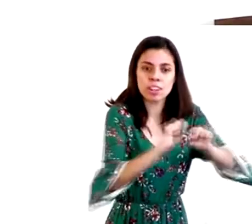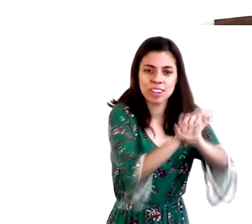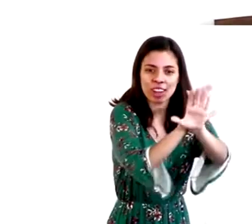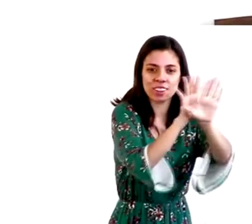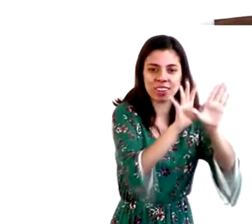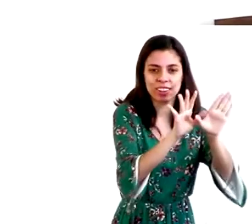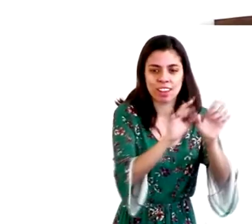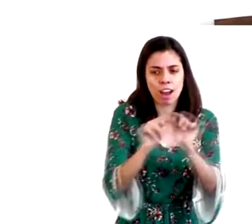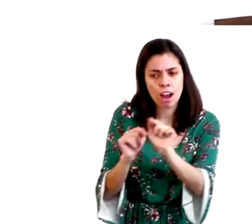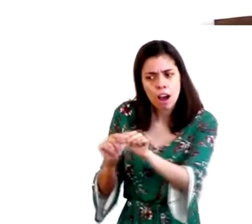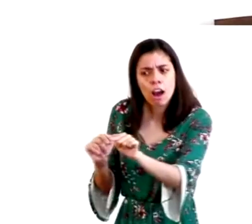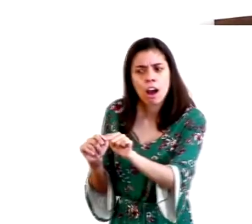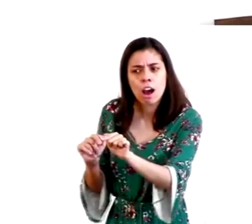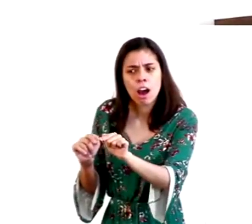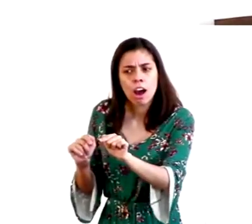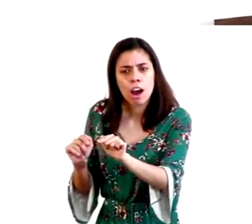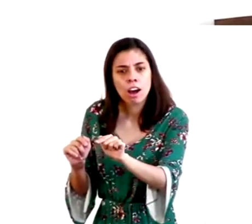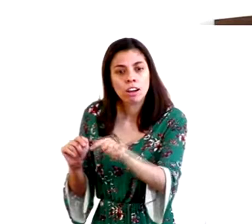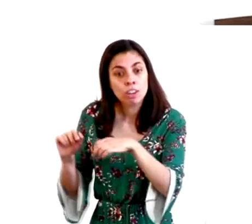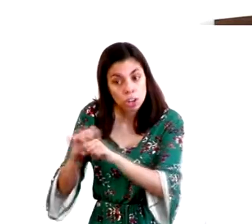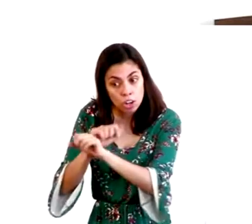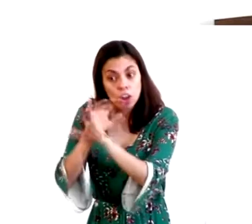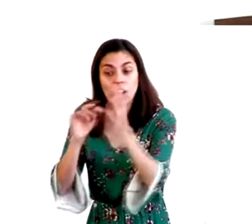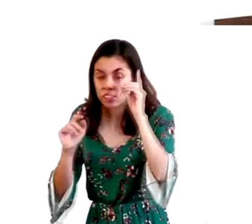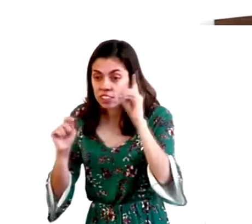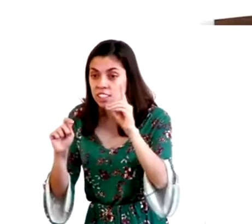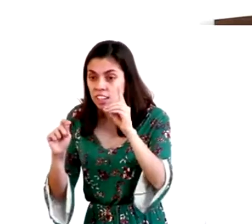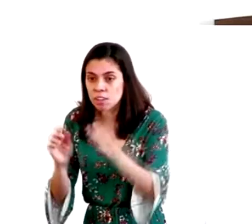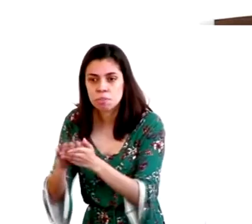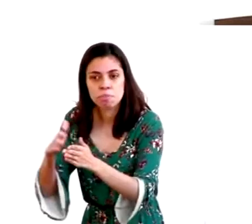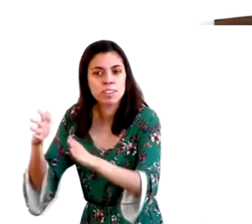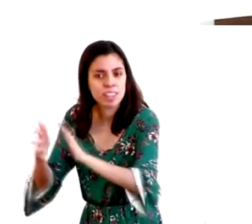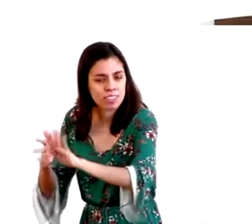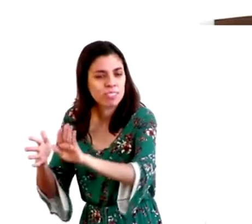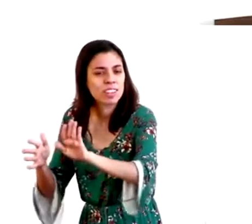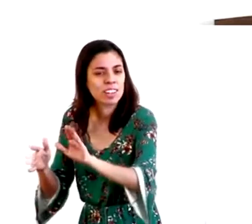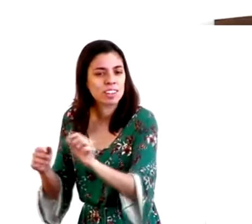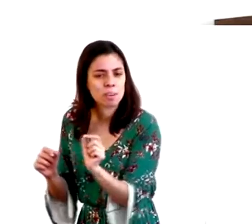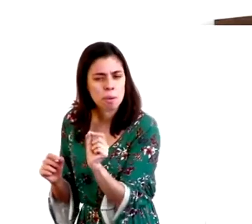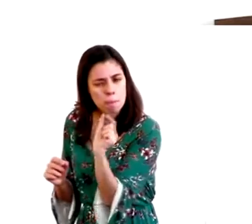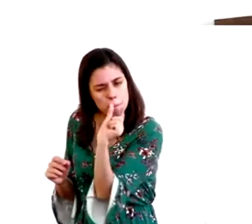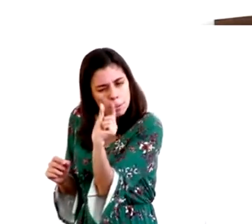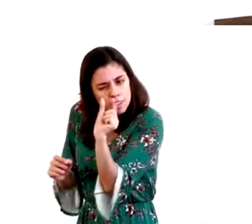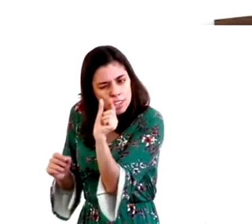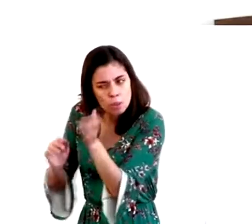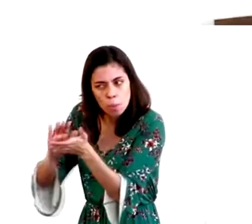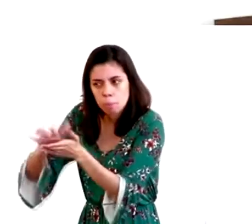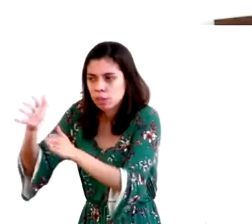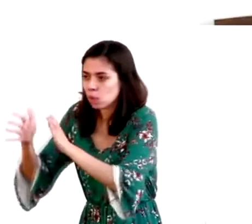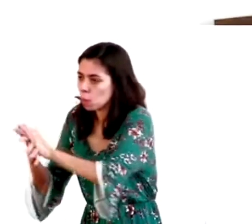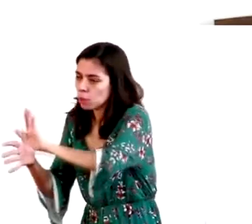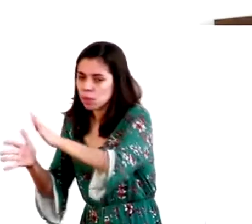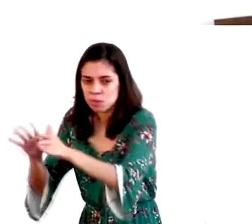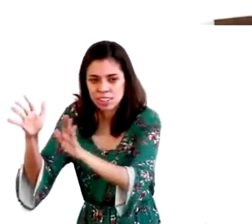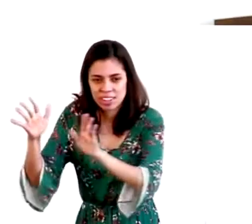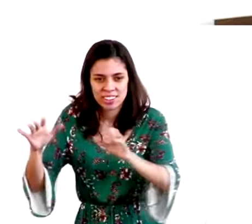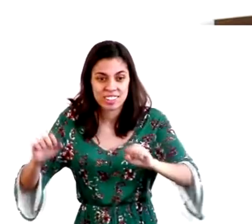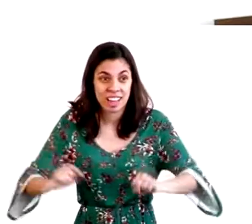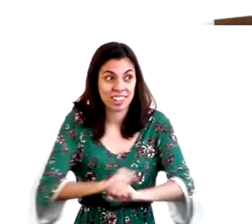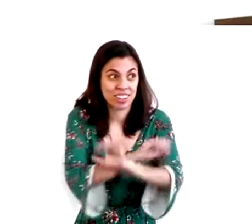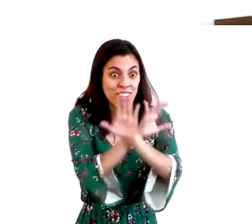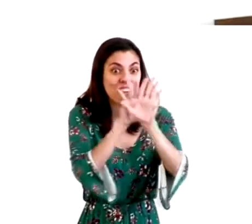entre ele estava sendo manifestada então como esses pequenos flashes da glória de Deus